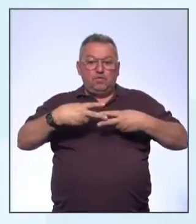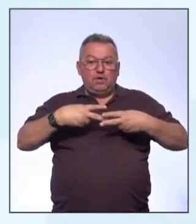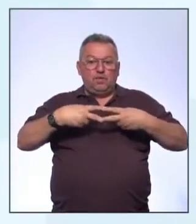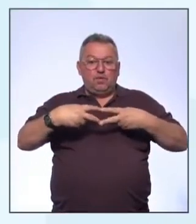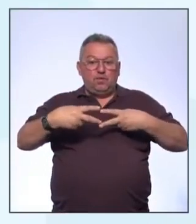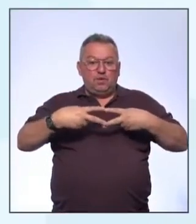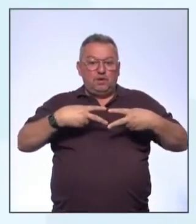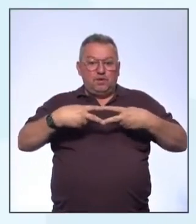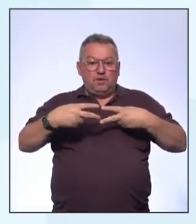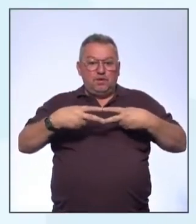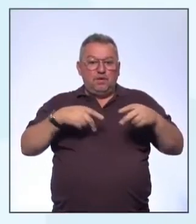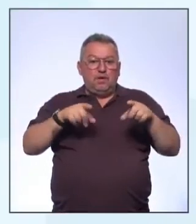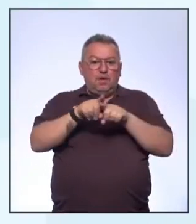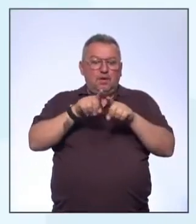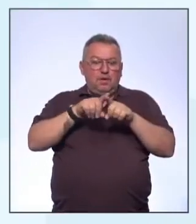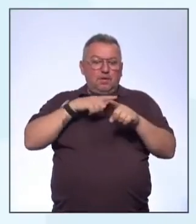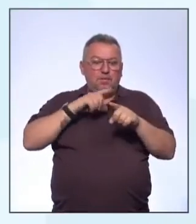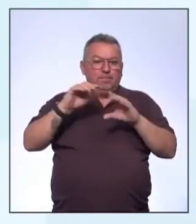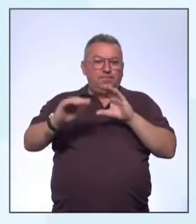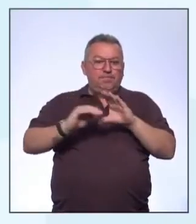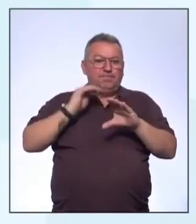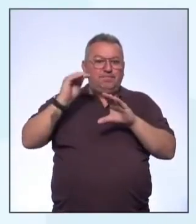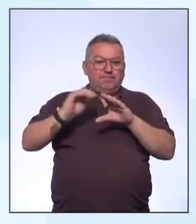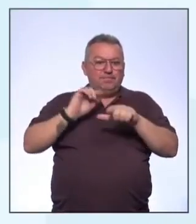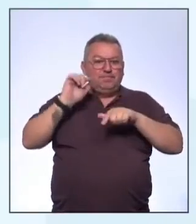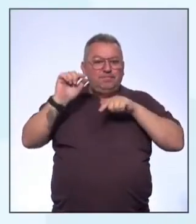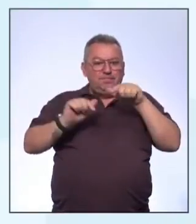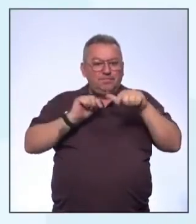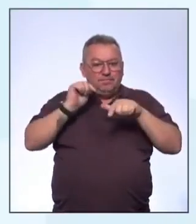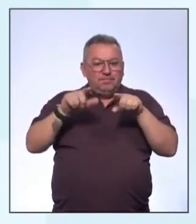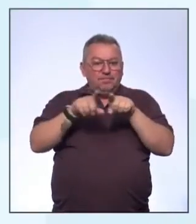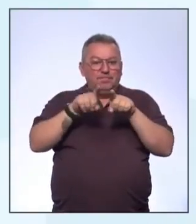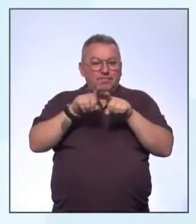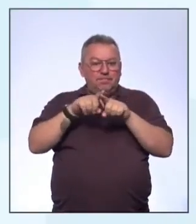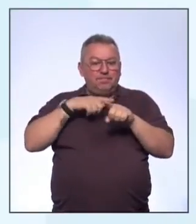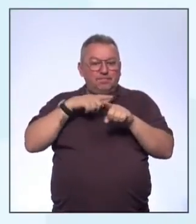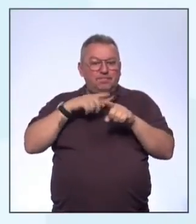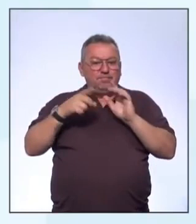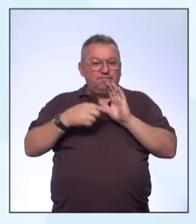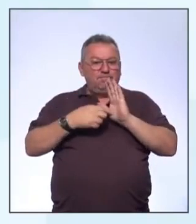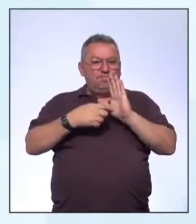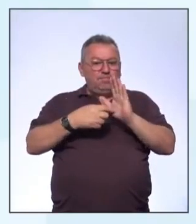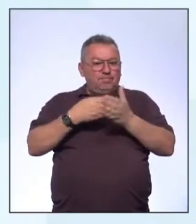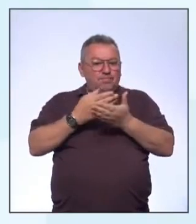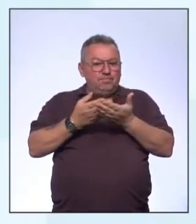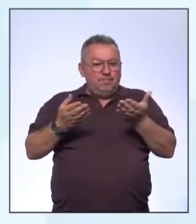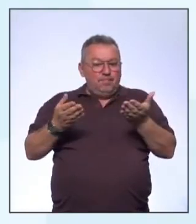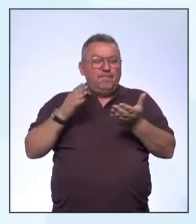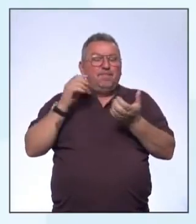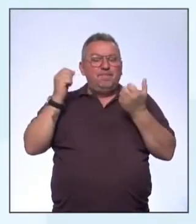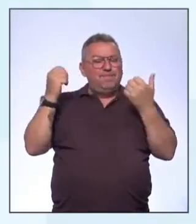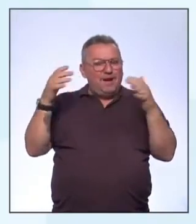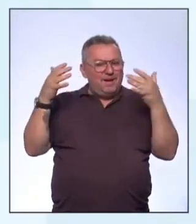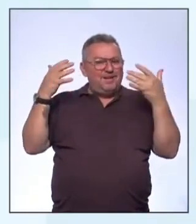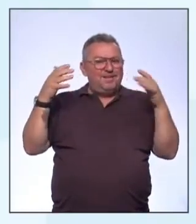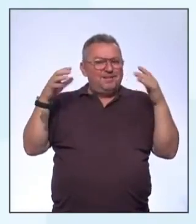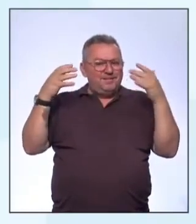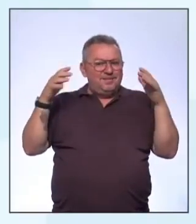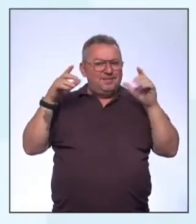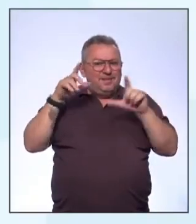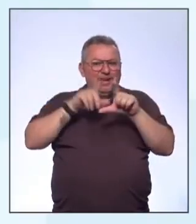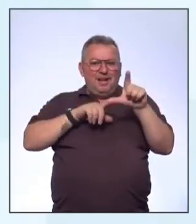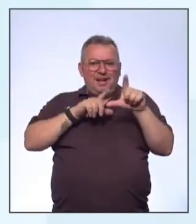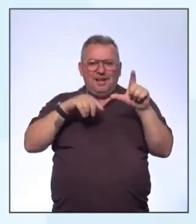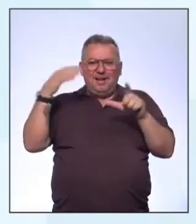com a Franciele, tem nos mandado alguns trabalhos que nós estamos expondo aqui. Parabéns, letra